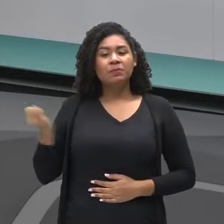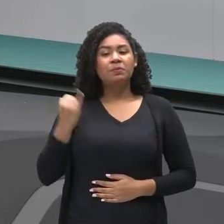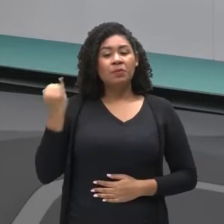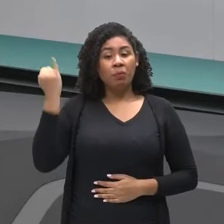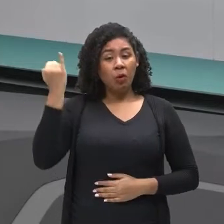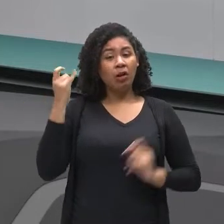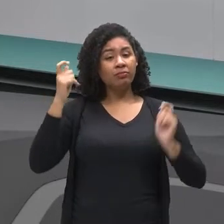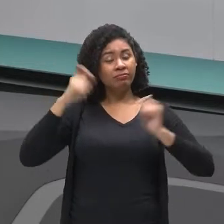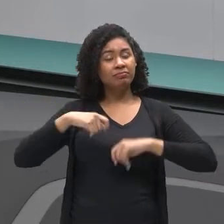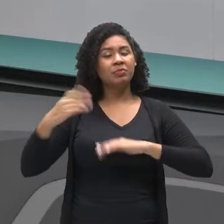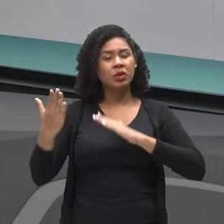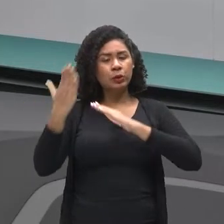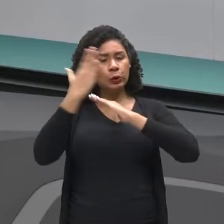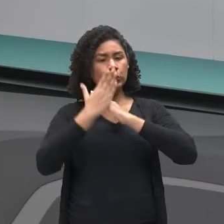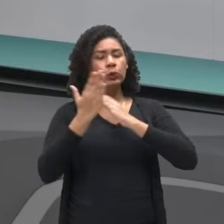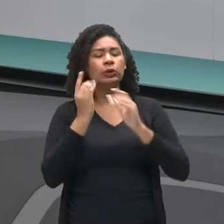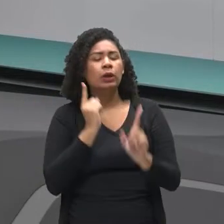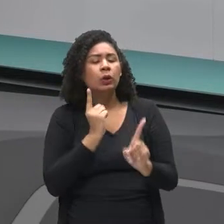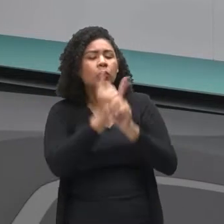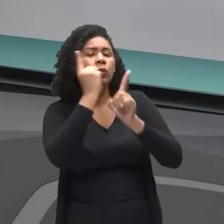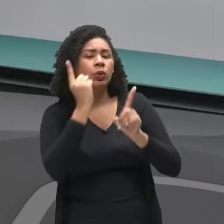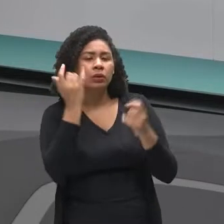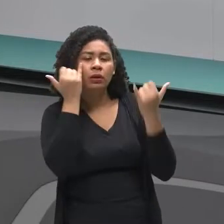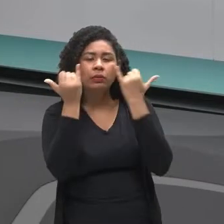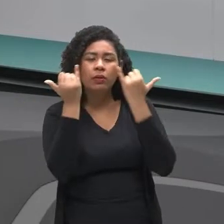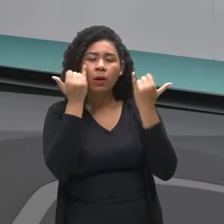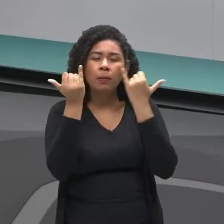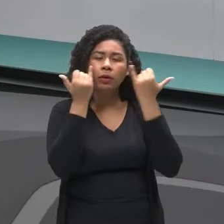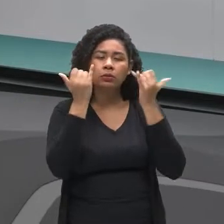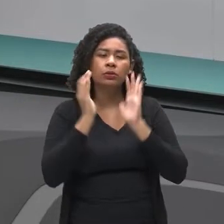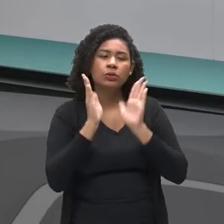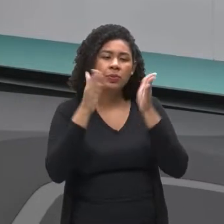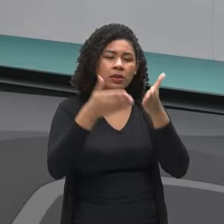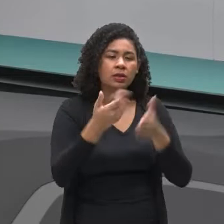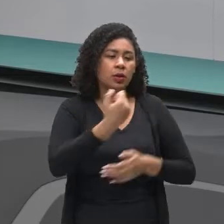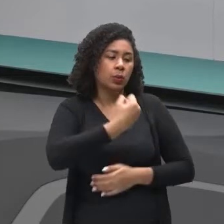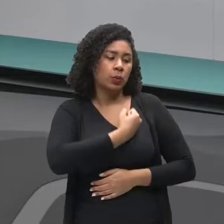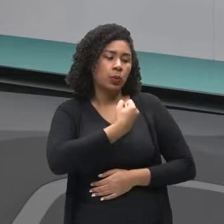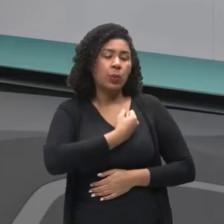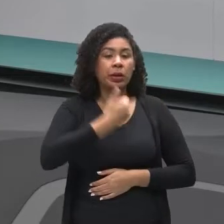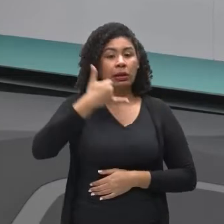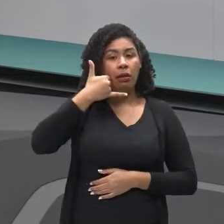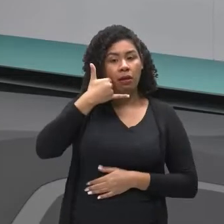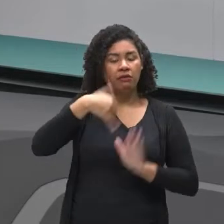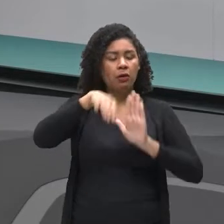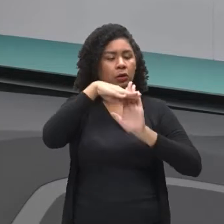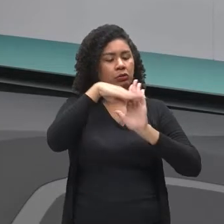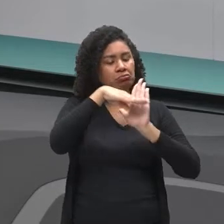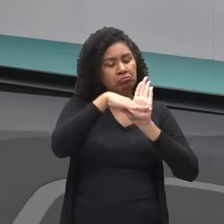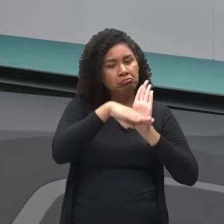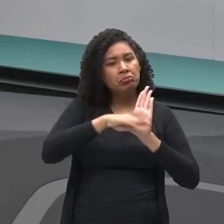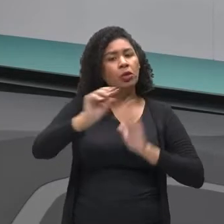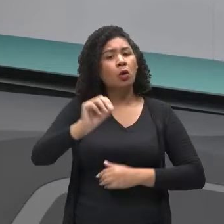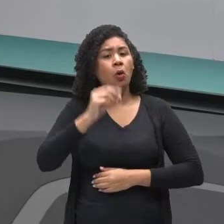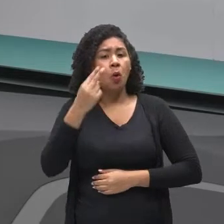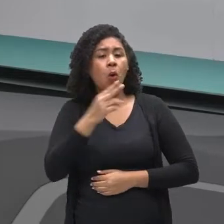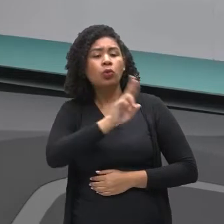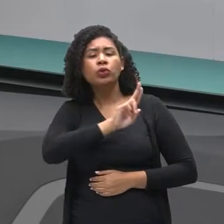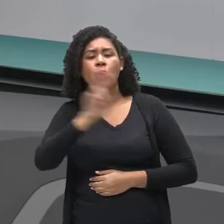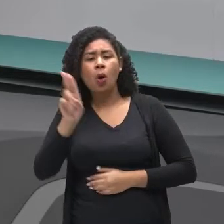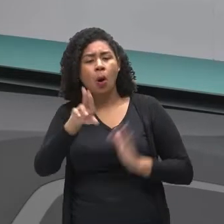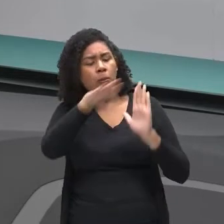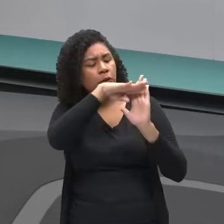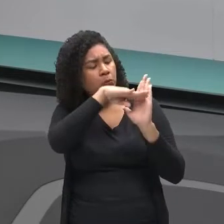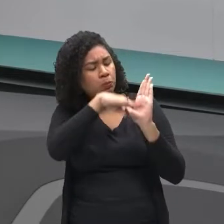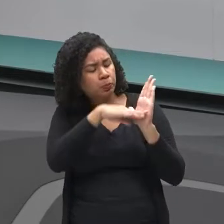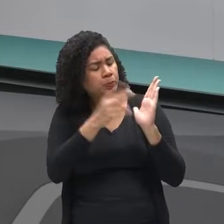encontrar informações específicas de um número de telefone numa lista, um nome, uma